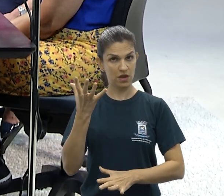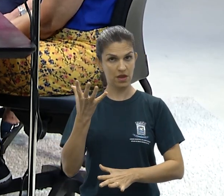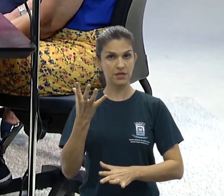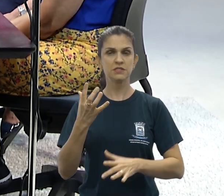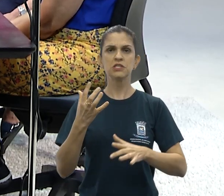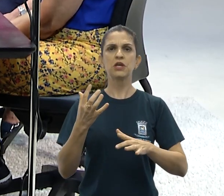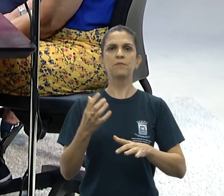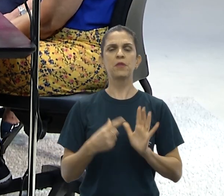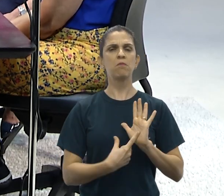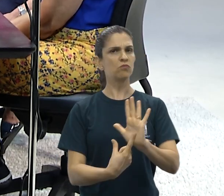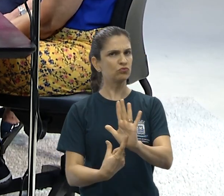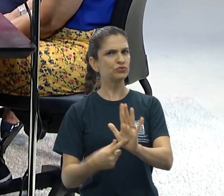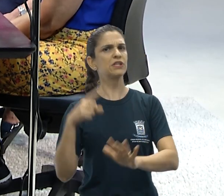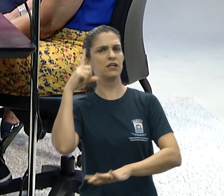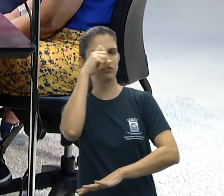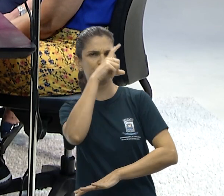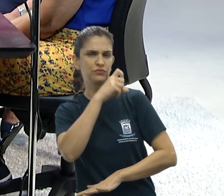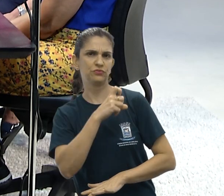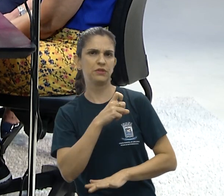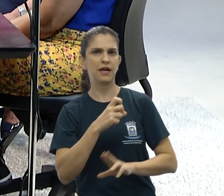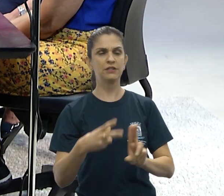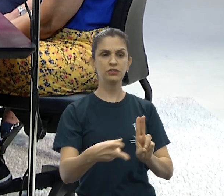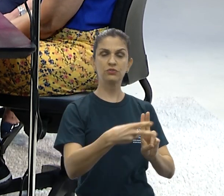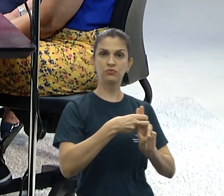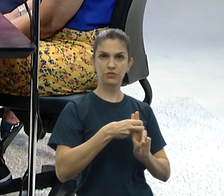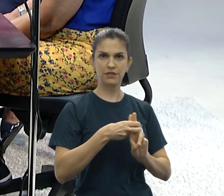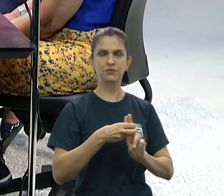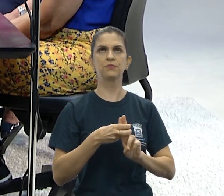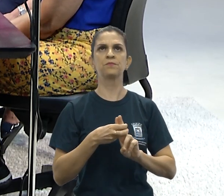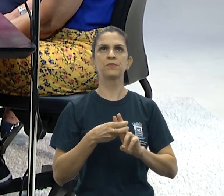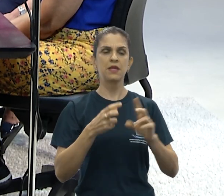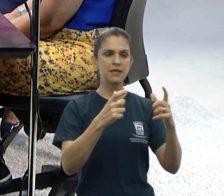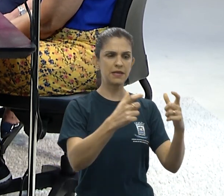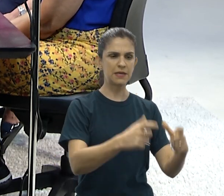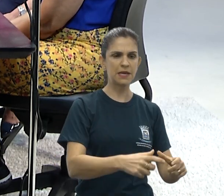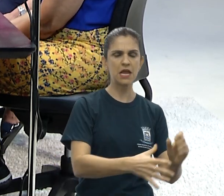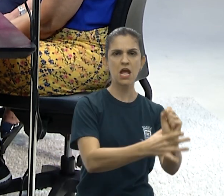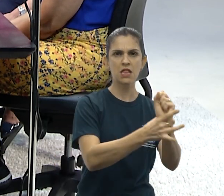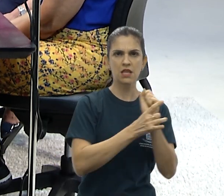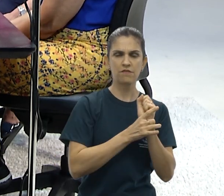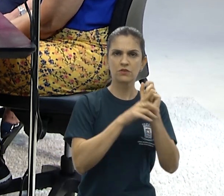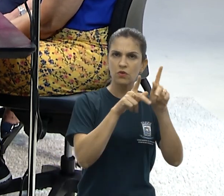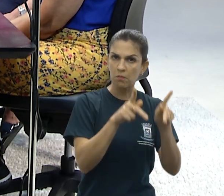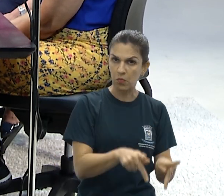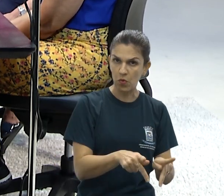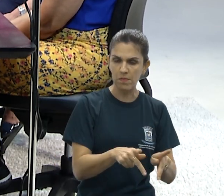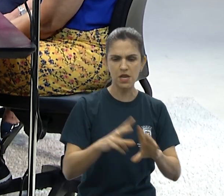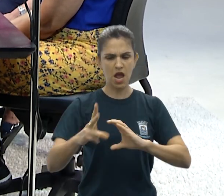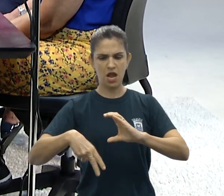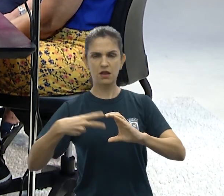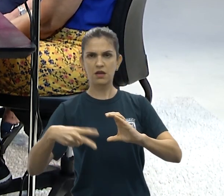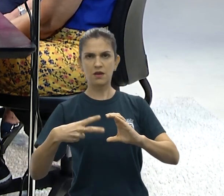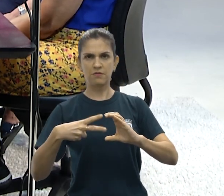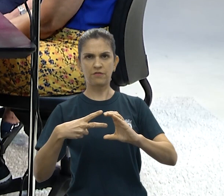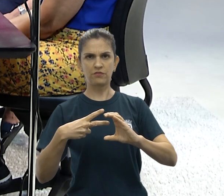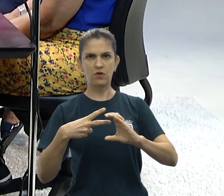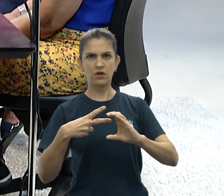dificuldades dentro do SUS, mas na palavra da Defensoria e da Câmara é dizer, olha, a gente está alerta, a gente acompanha,